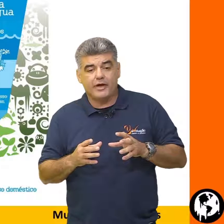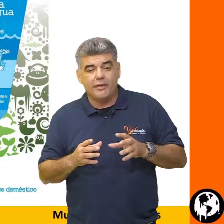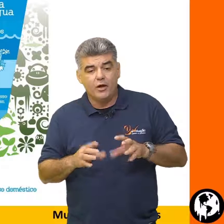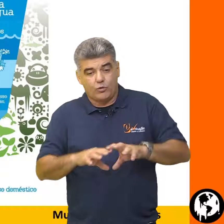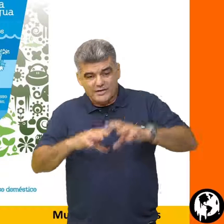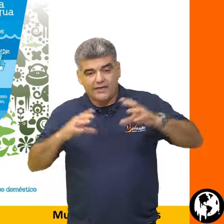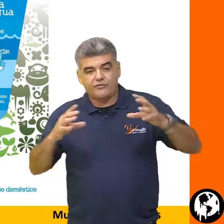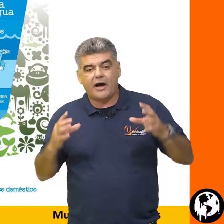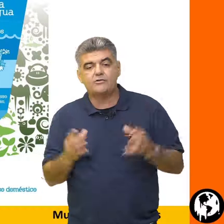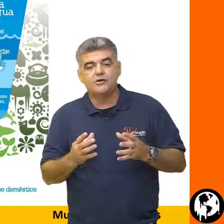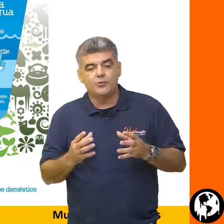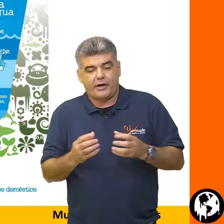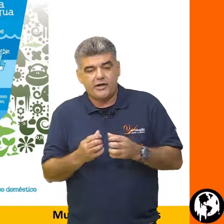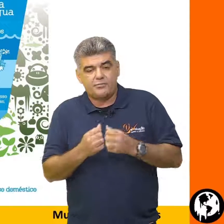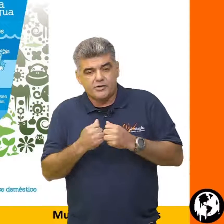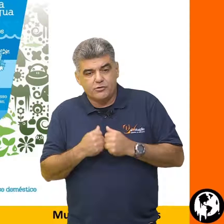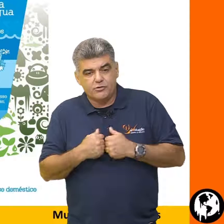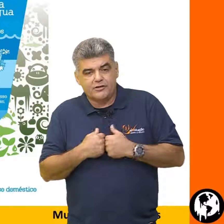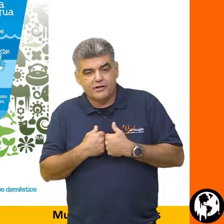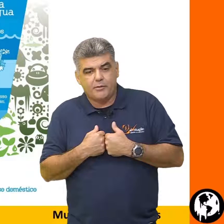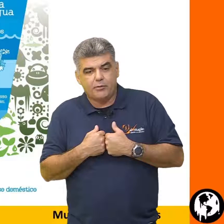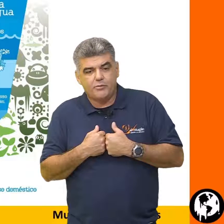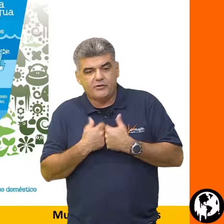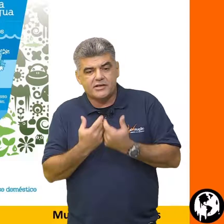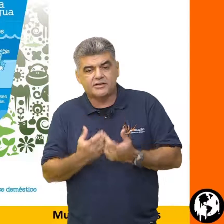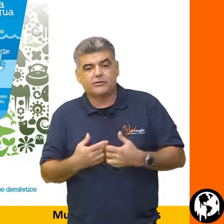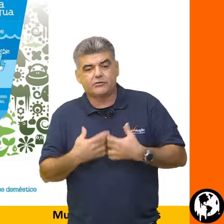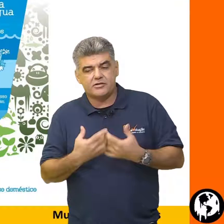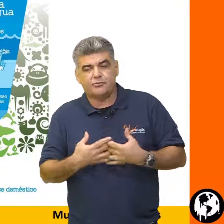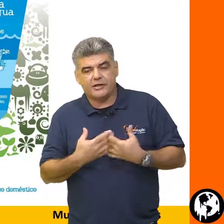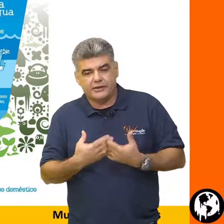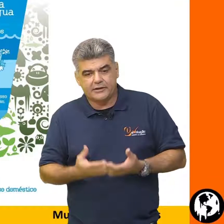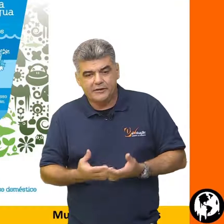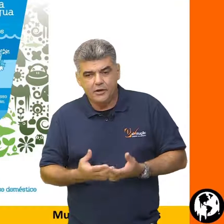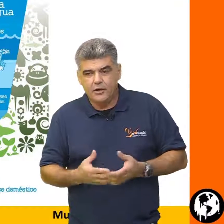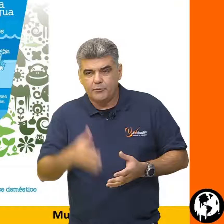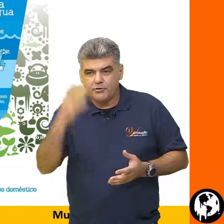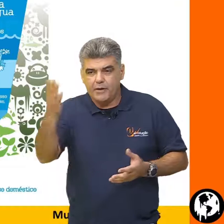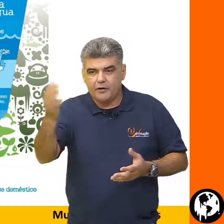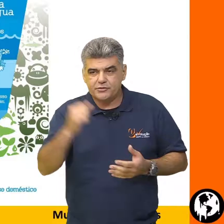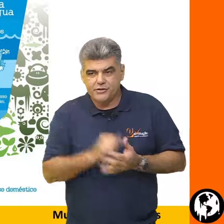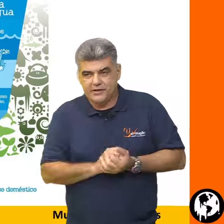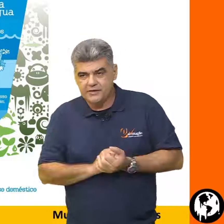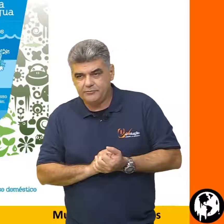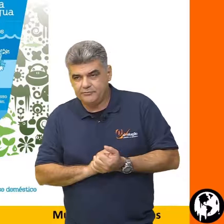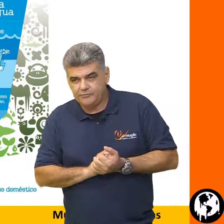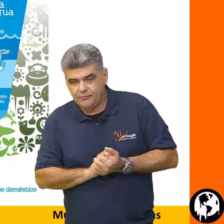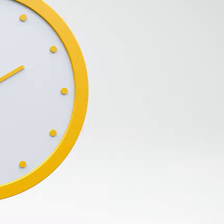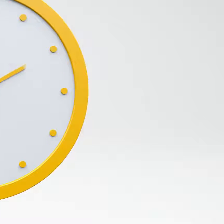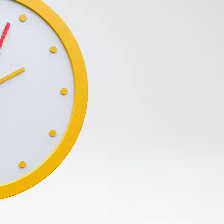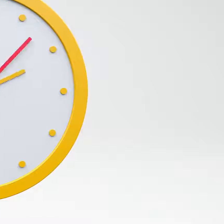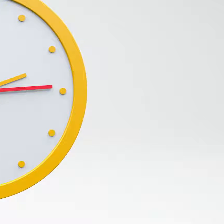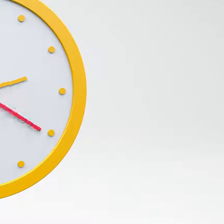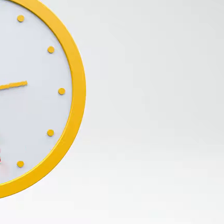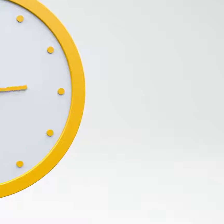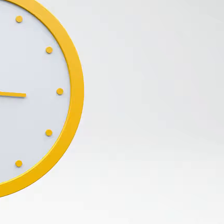muito bem conservados para que a gente continue tendo uma boa abundância de água doce no planeta. Professor Mário, por gentileza.